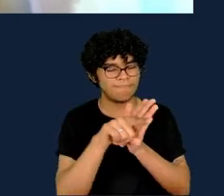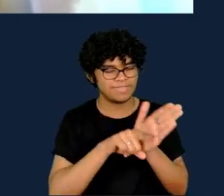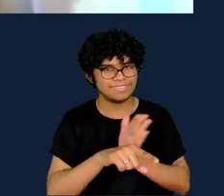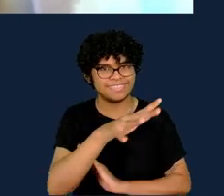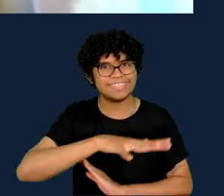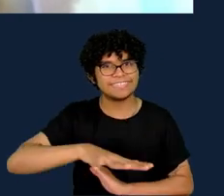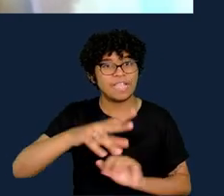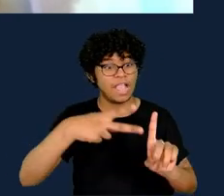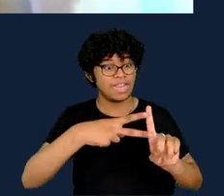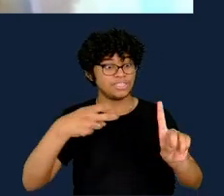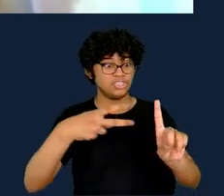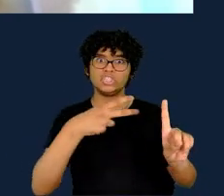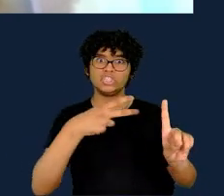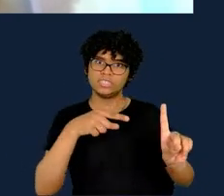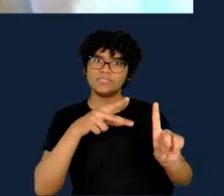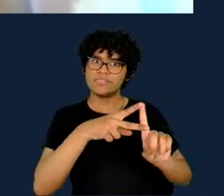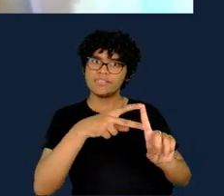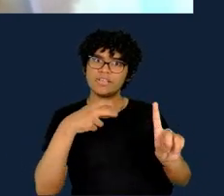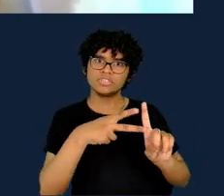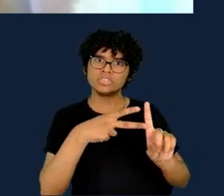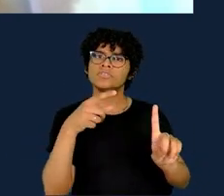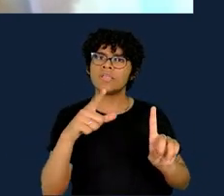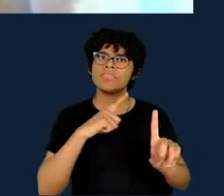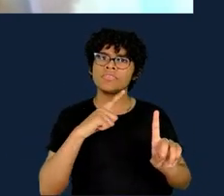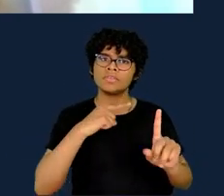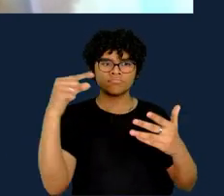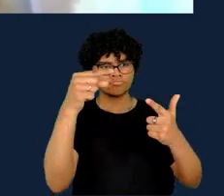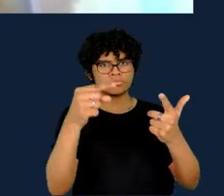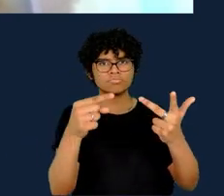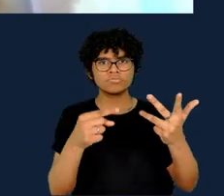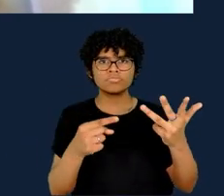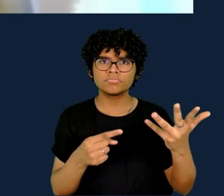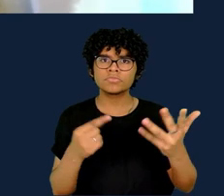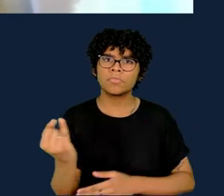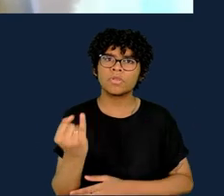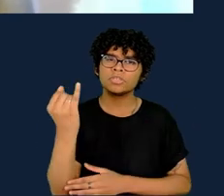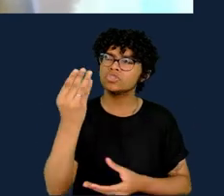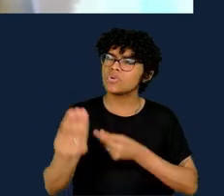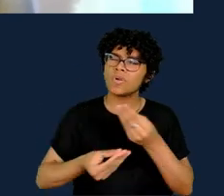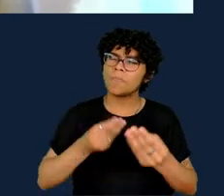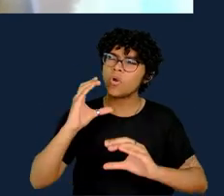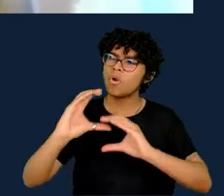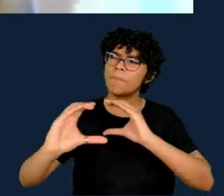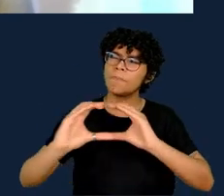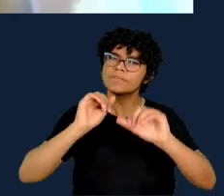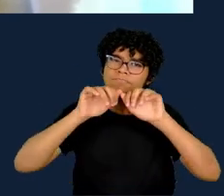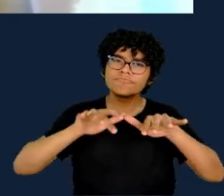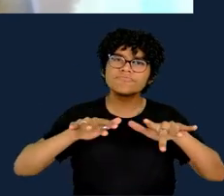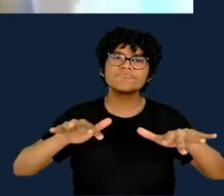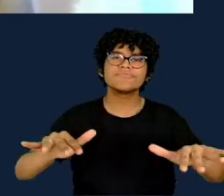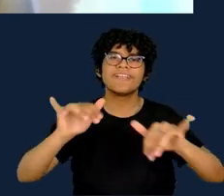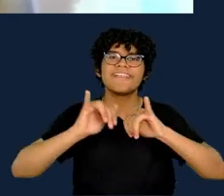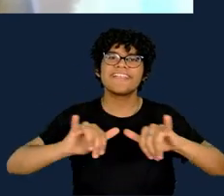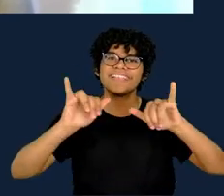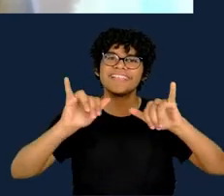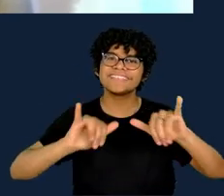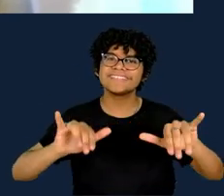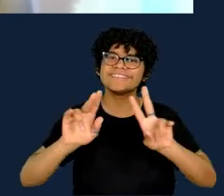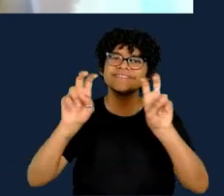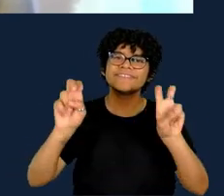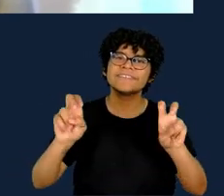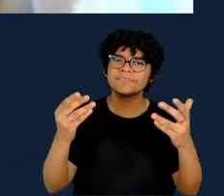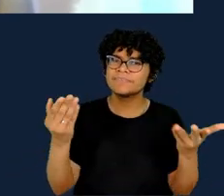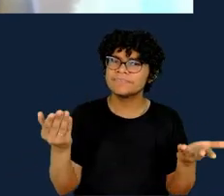também traz muitas questões. Como comunicar, né, a mudança climática? Como beneficiar as pessoas? Eu acho que isso é uma das questões